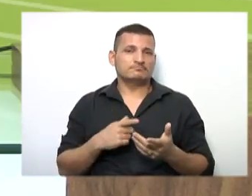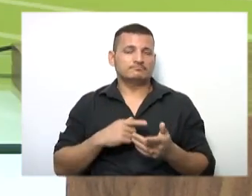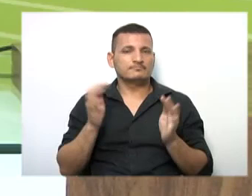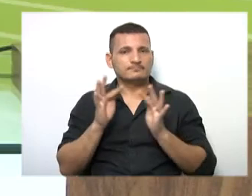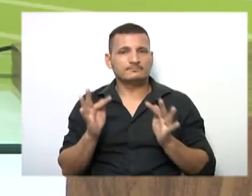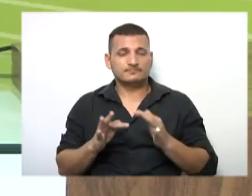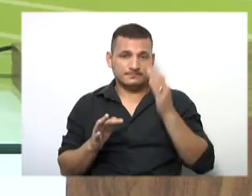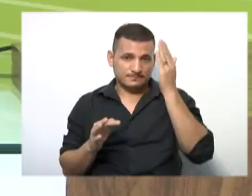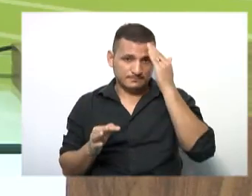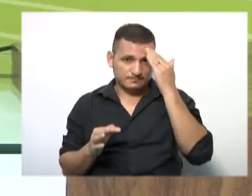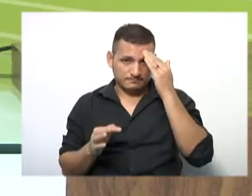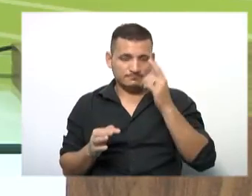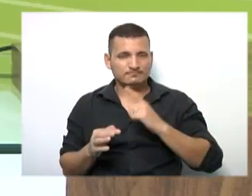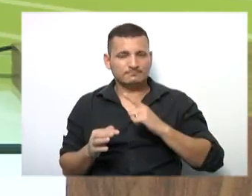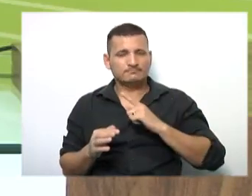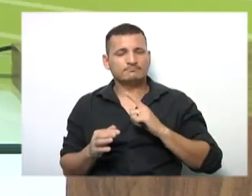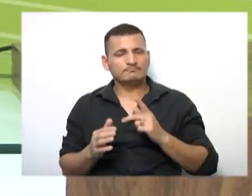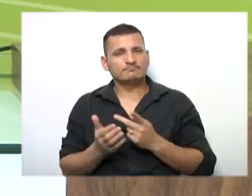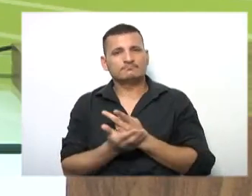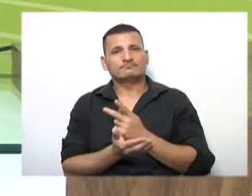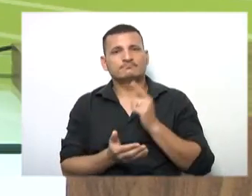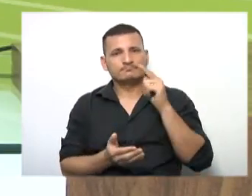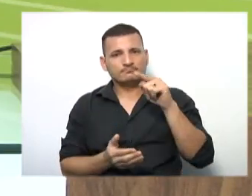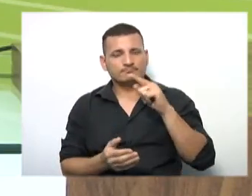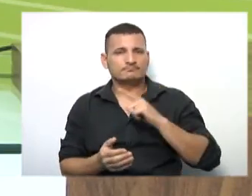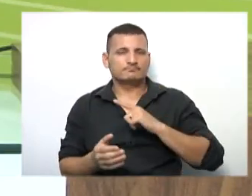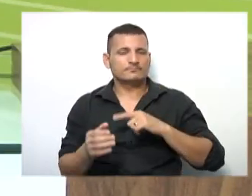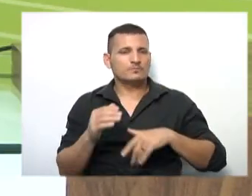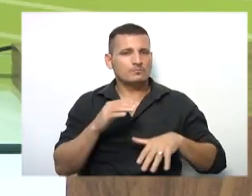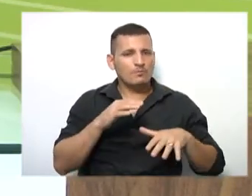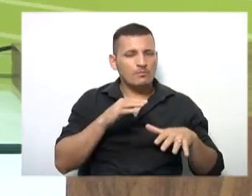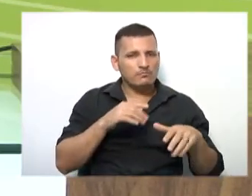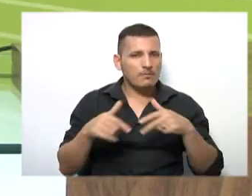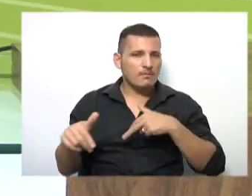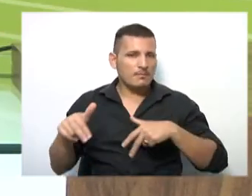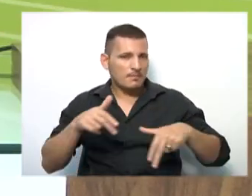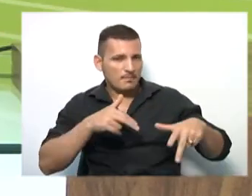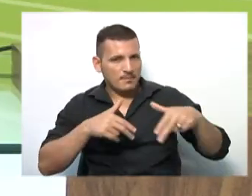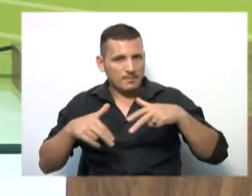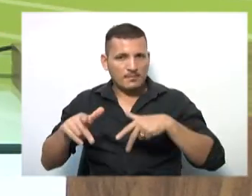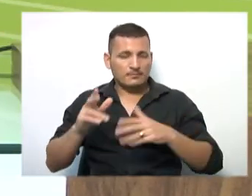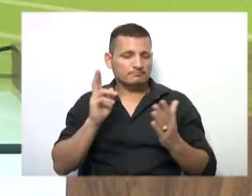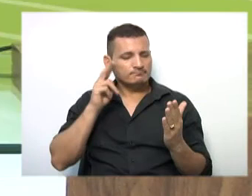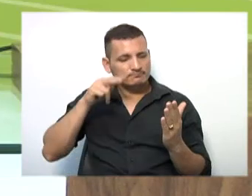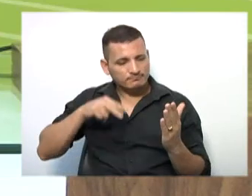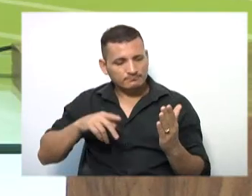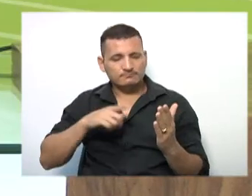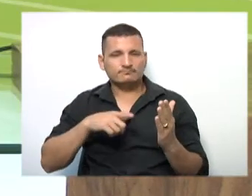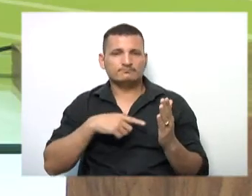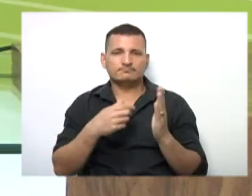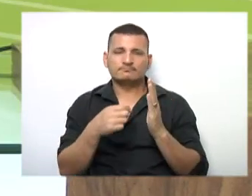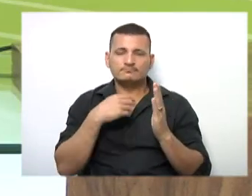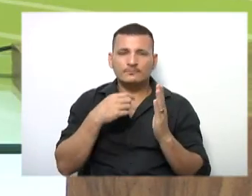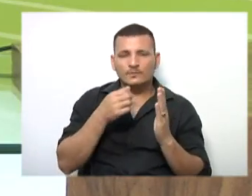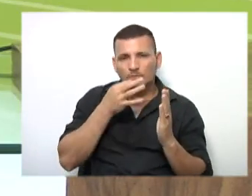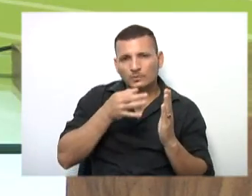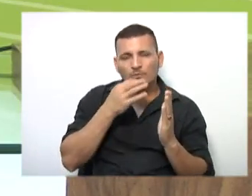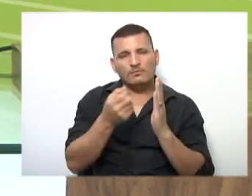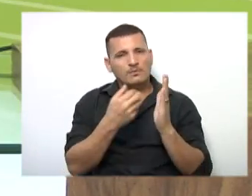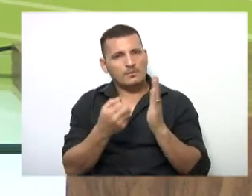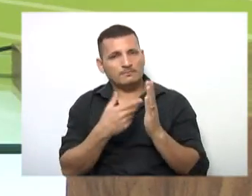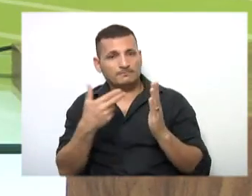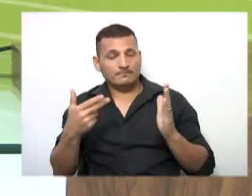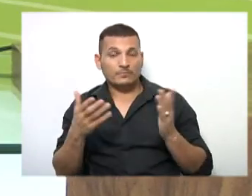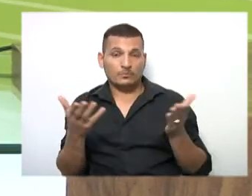saber que está acontecendo toda essa movimentação. A gente está aqui acompanhando no WhatsApp, no chat, todos os comentários. Hoje é o dia onde vão ser